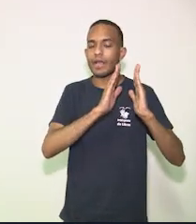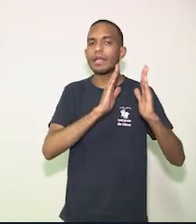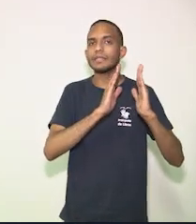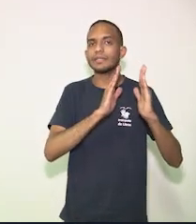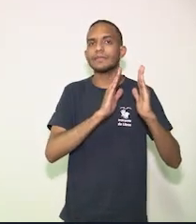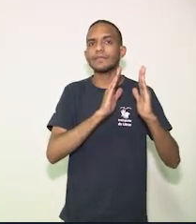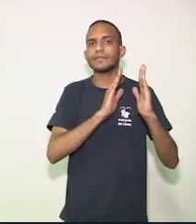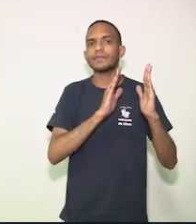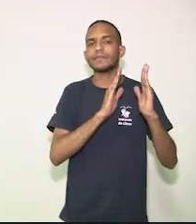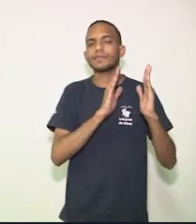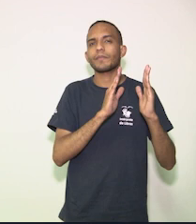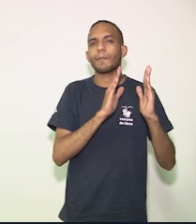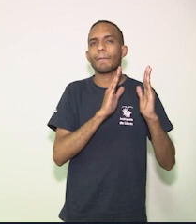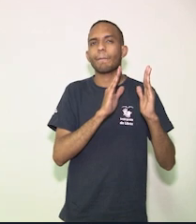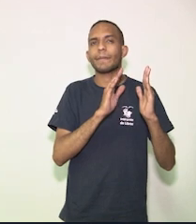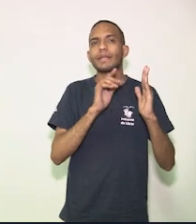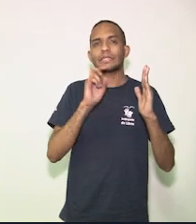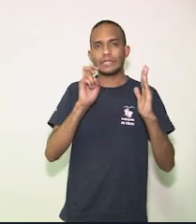fase